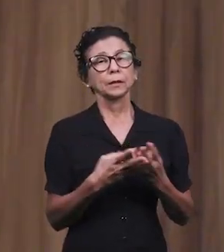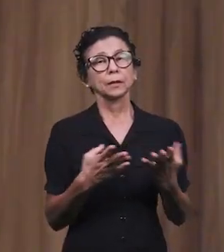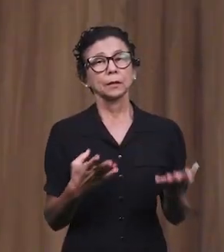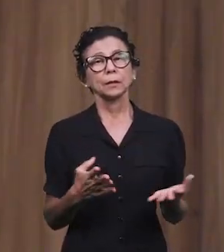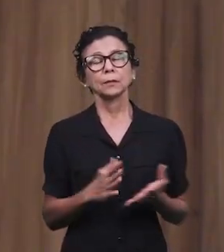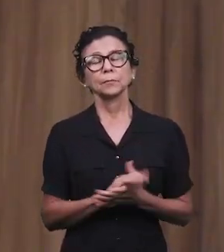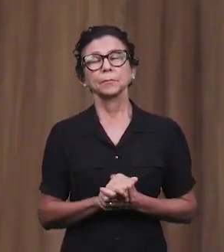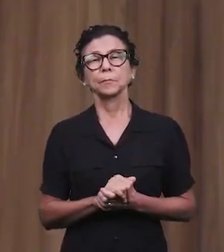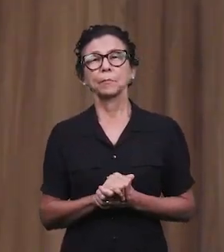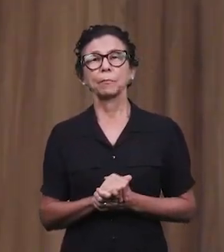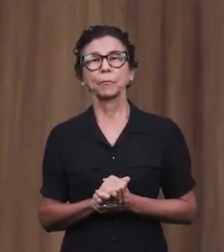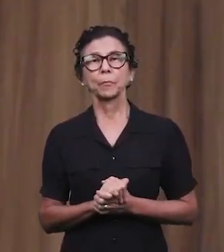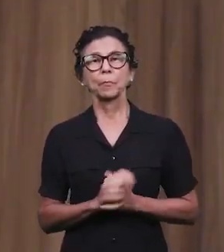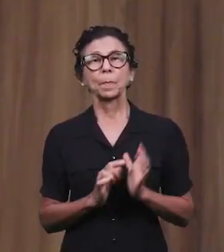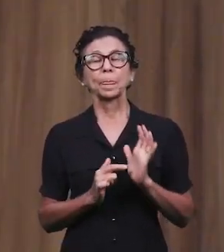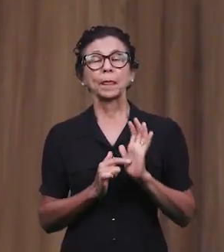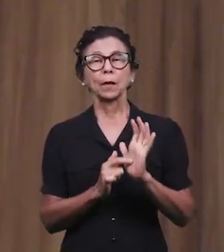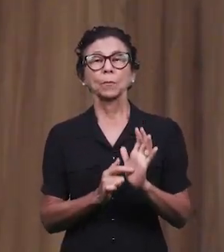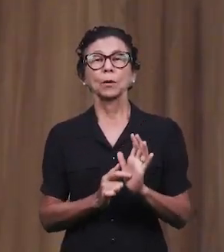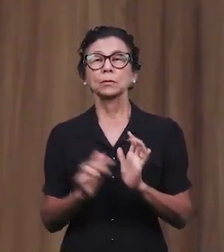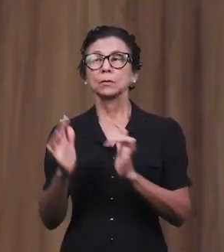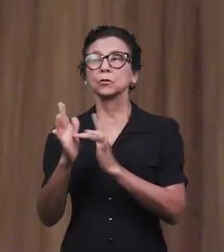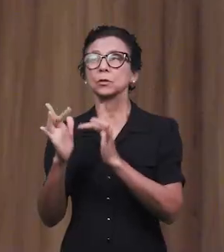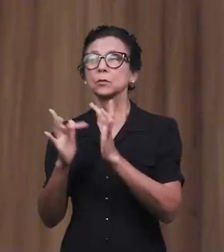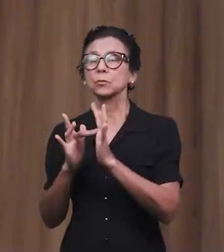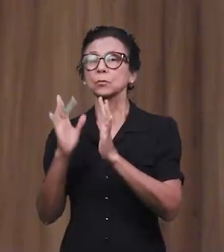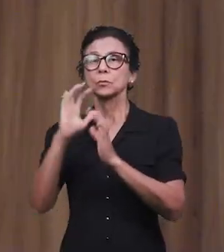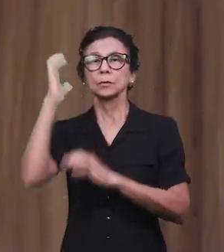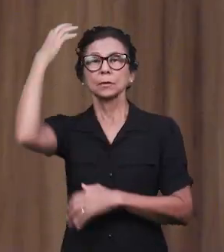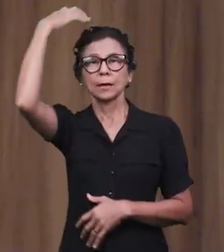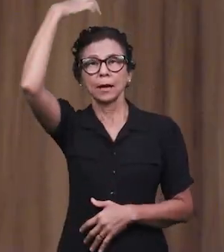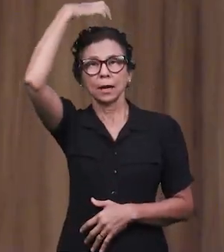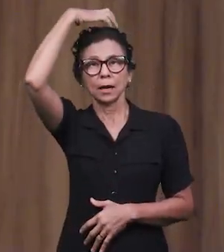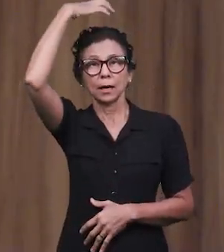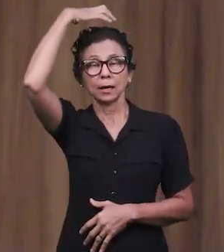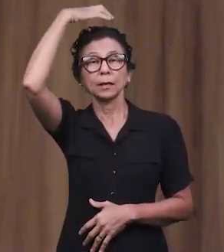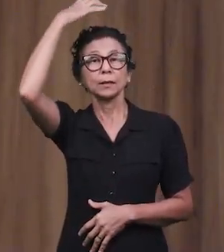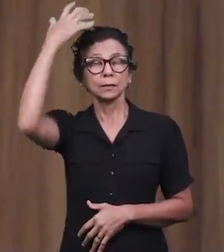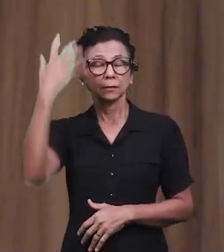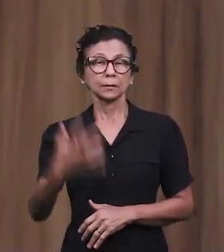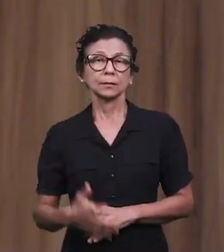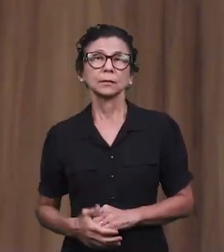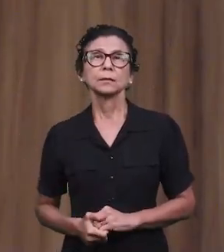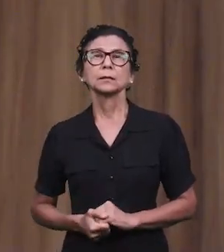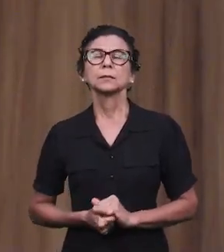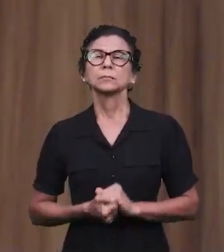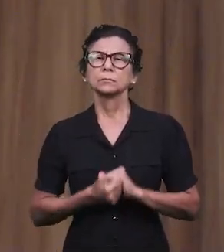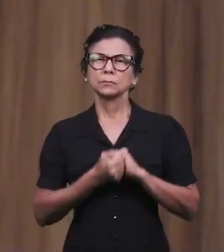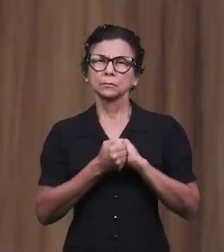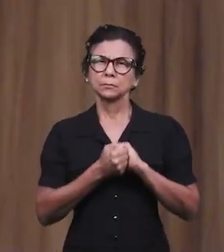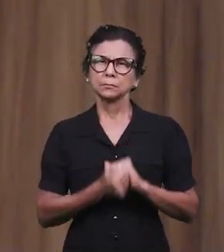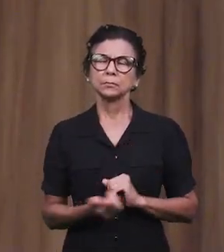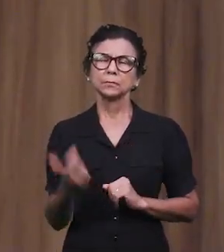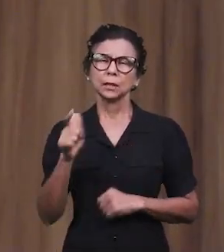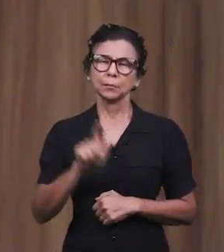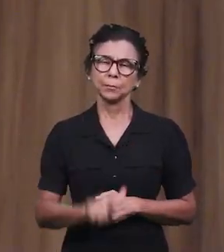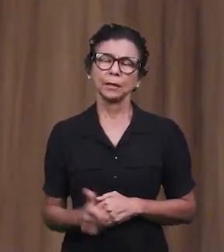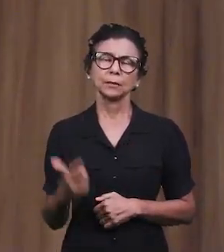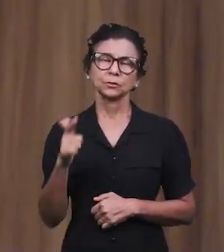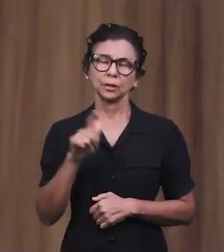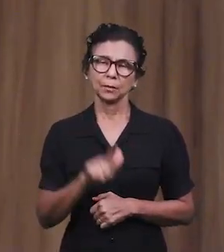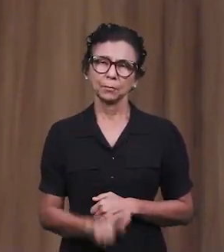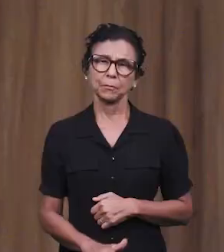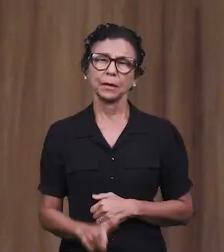apresentar Jesus como rei. Tanto que ele vai citar, essa expressão rei várias vezes durante